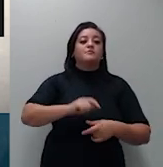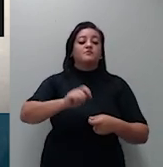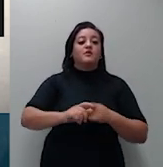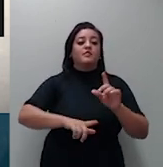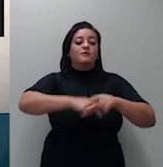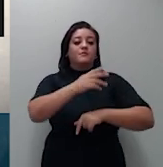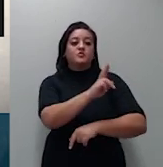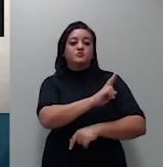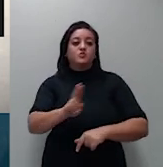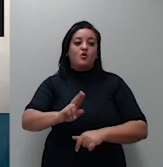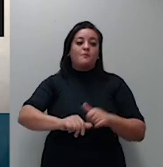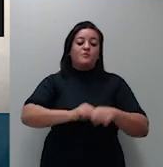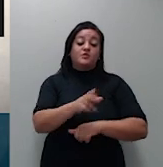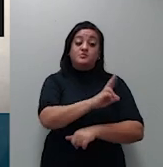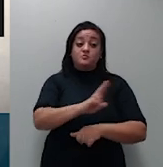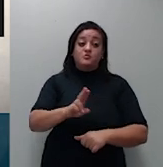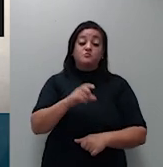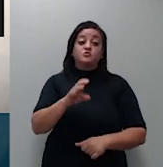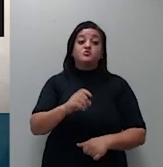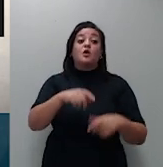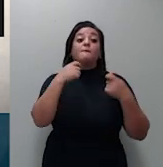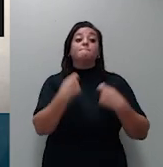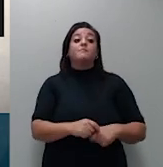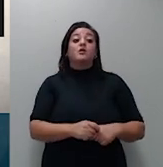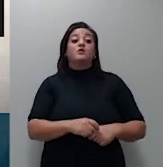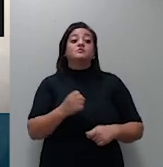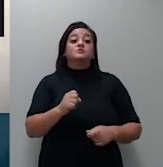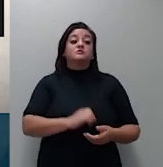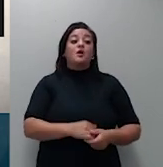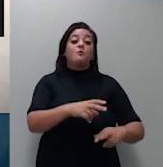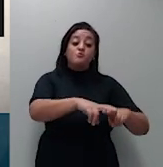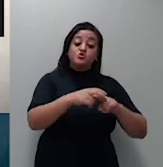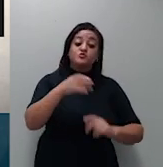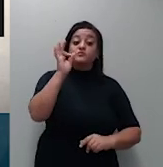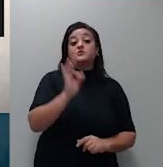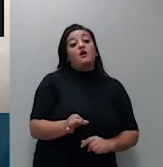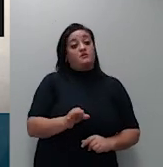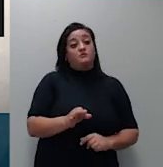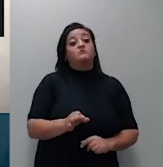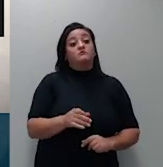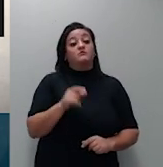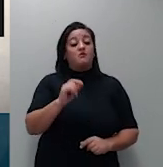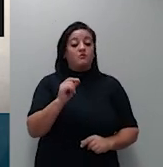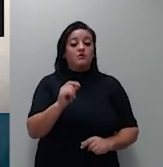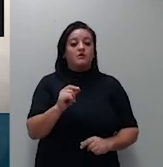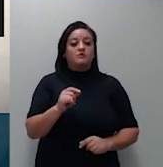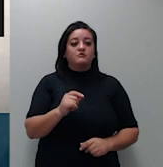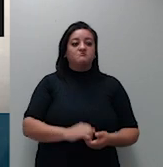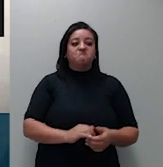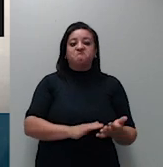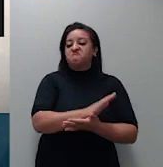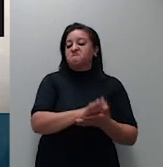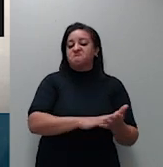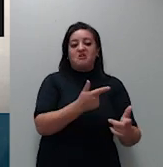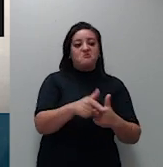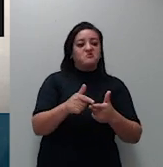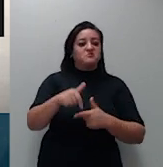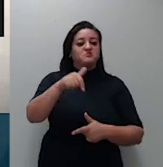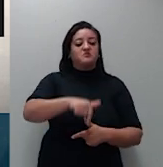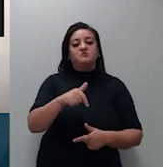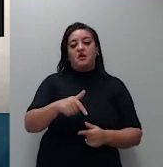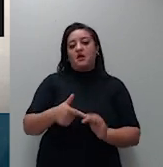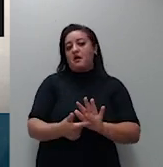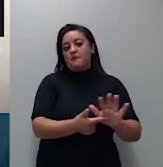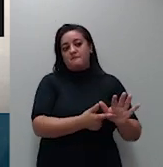somente é possível por exceção e motivadamente o que nenhuma situação dessas ser